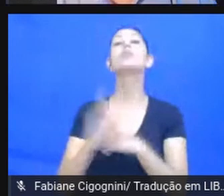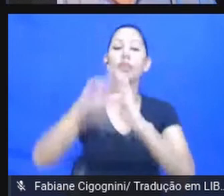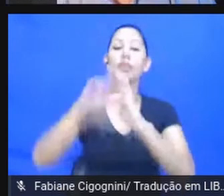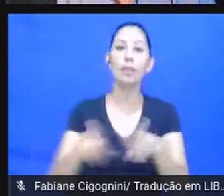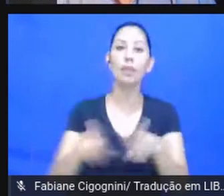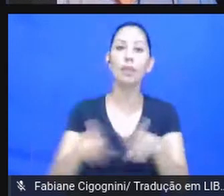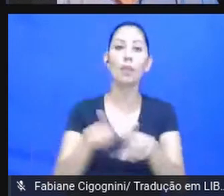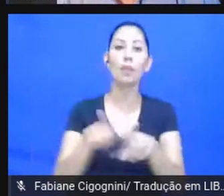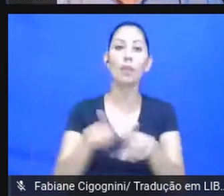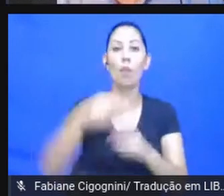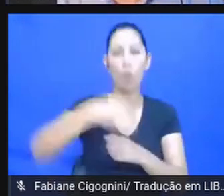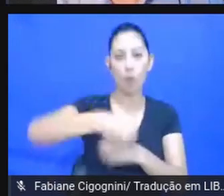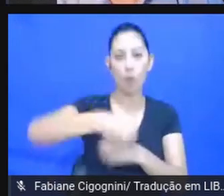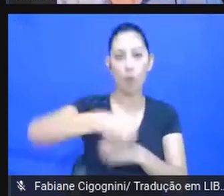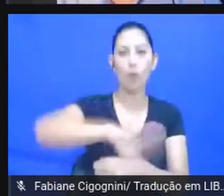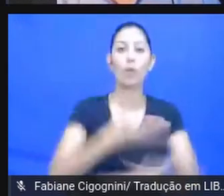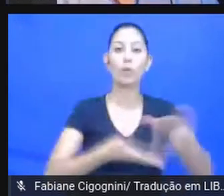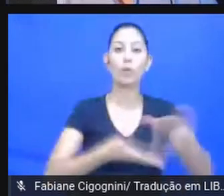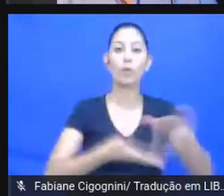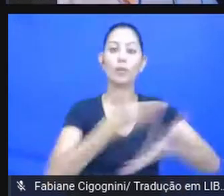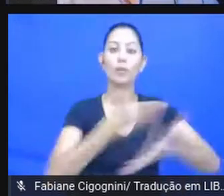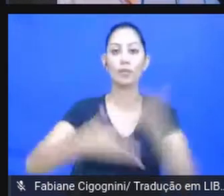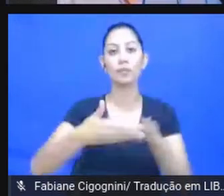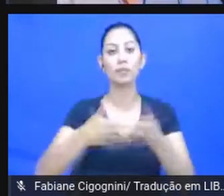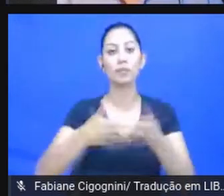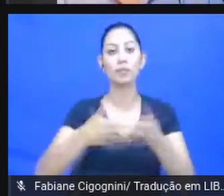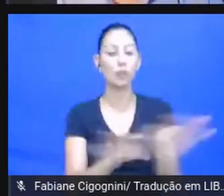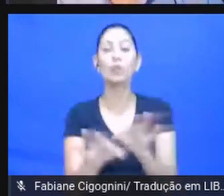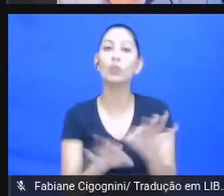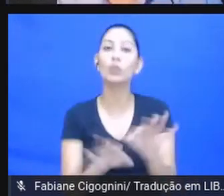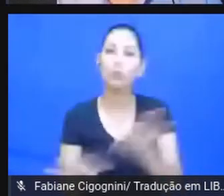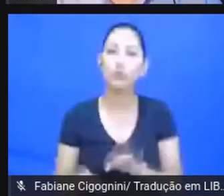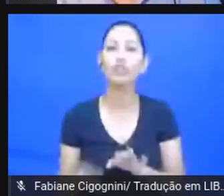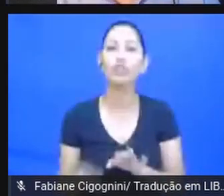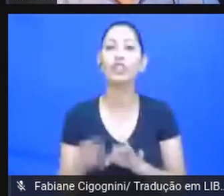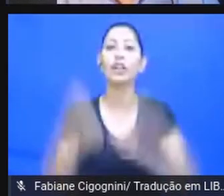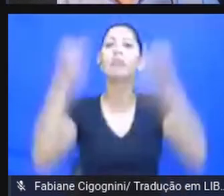compartilhando alguns projetos, enfim,